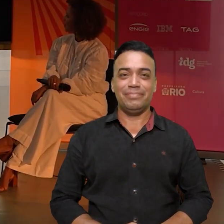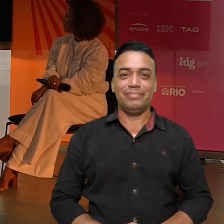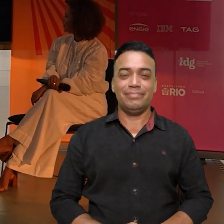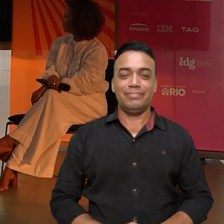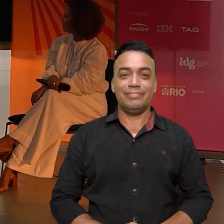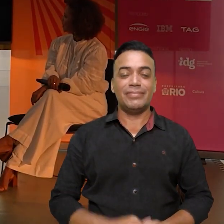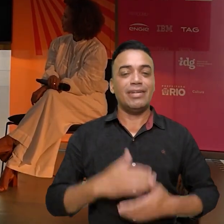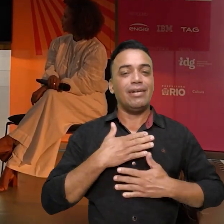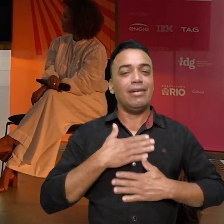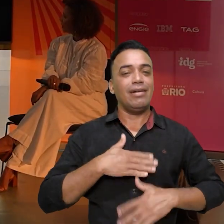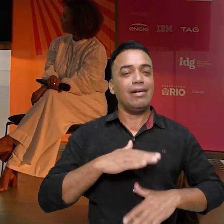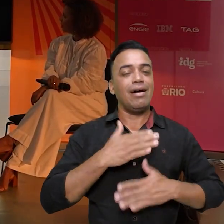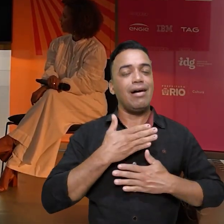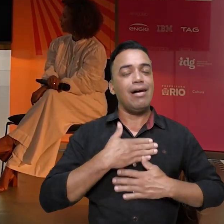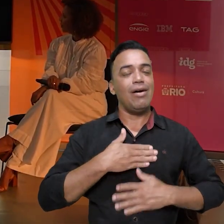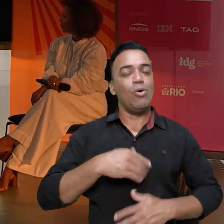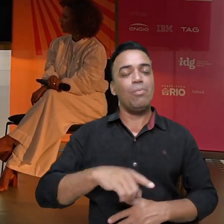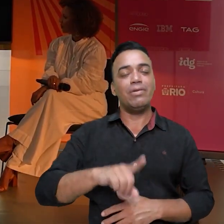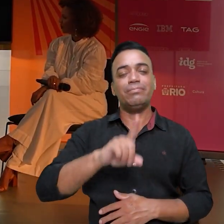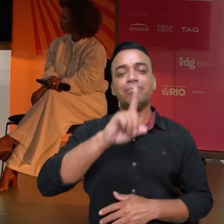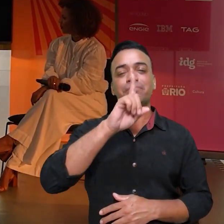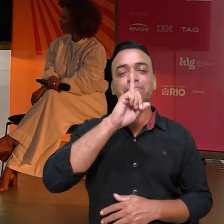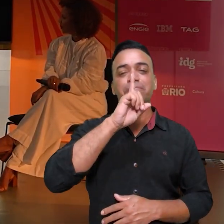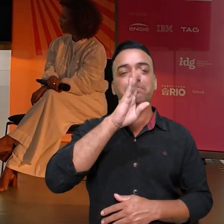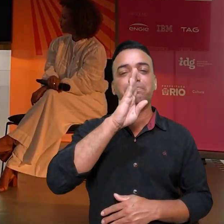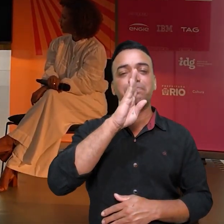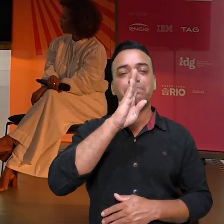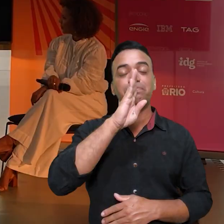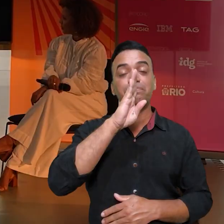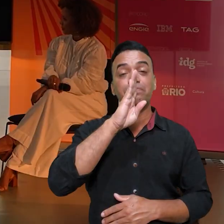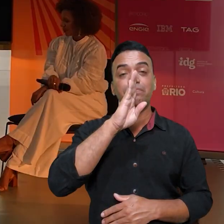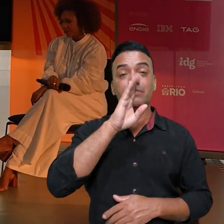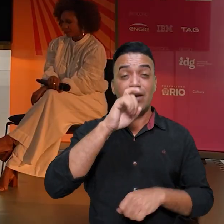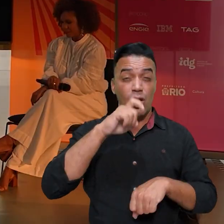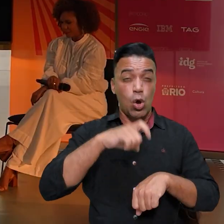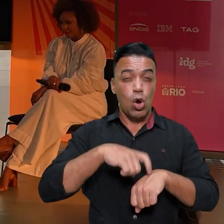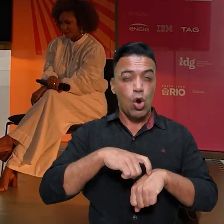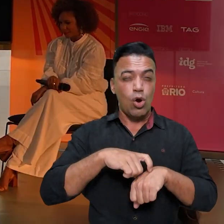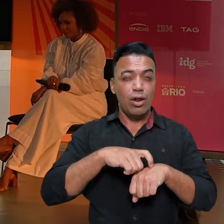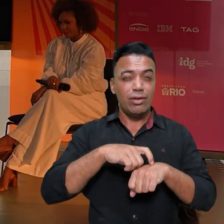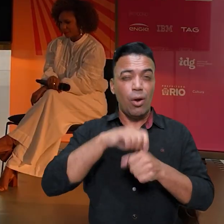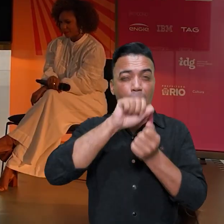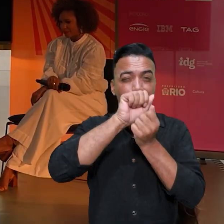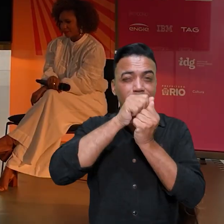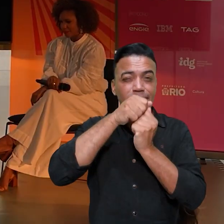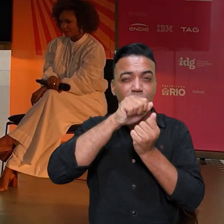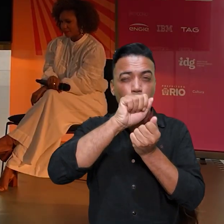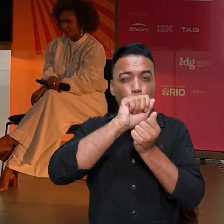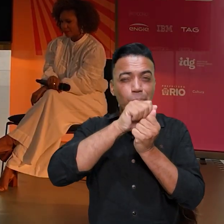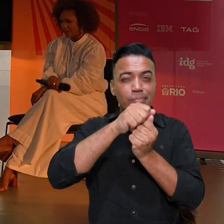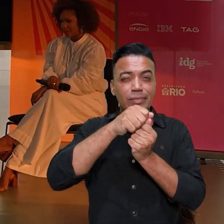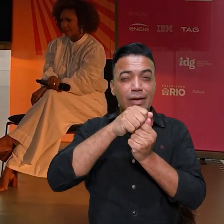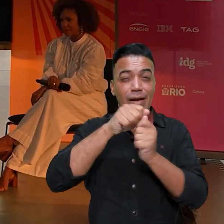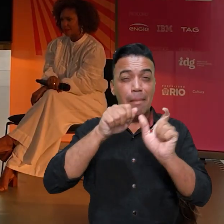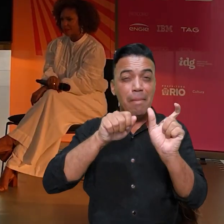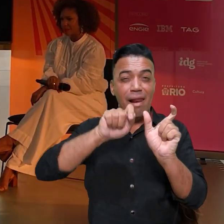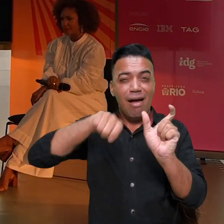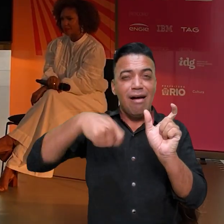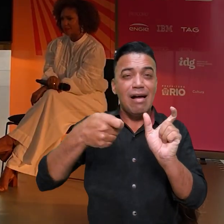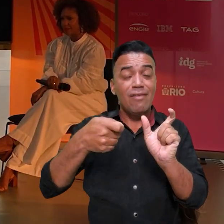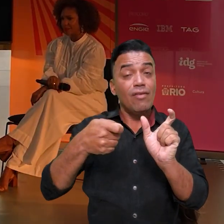Da calma e do silêncio. Quando eu morder a palavra, por favor, não